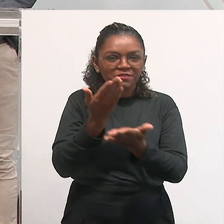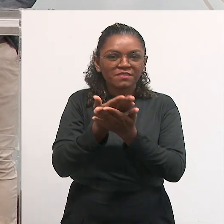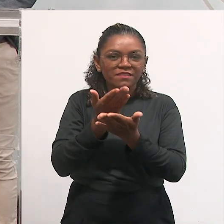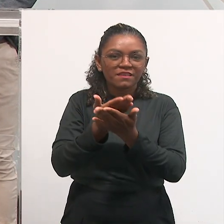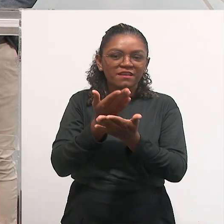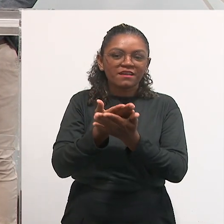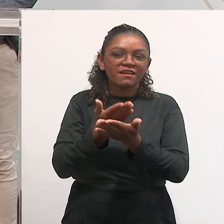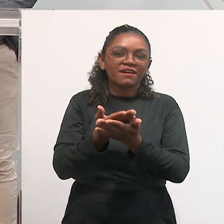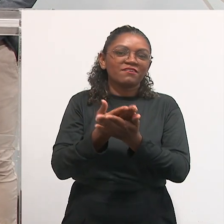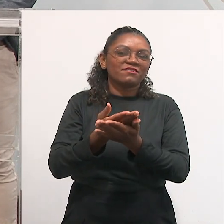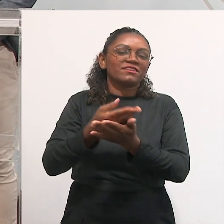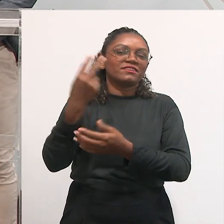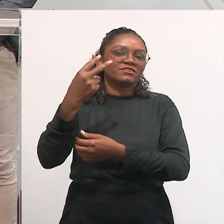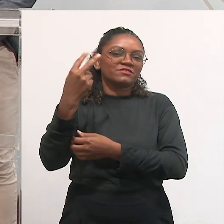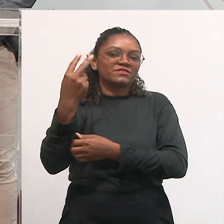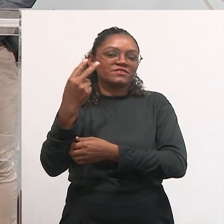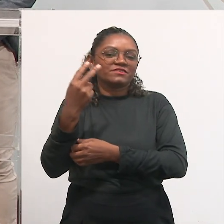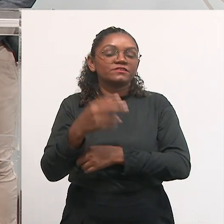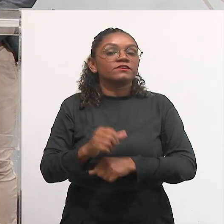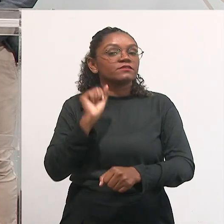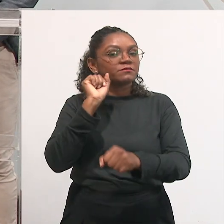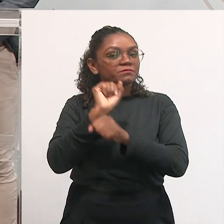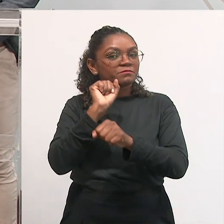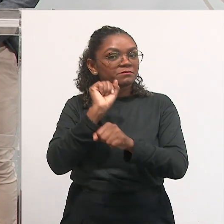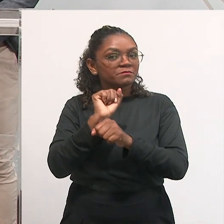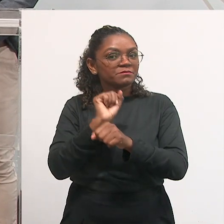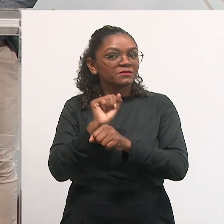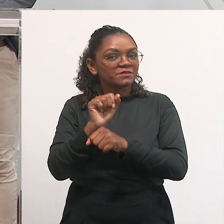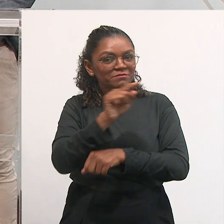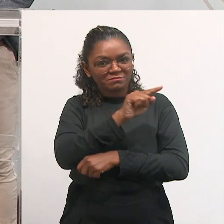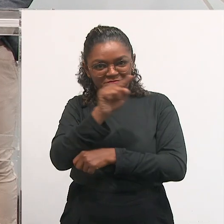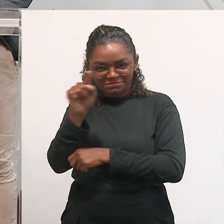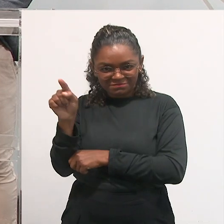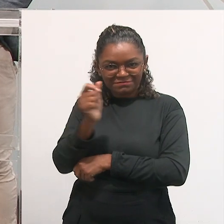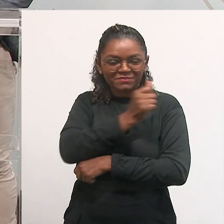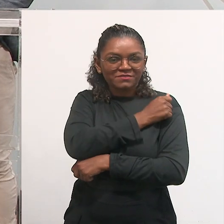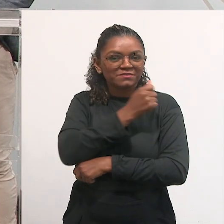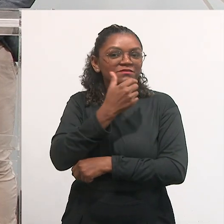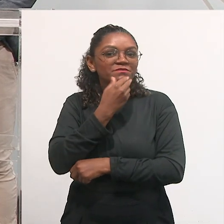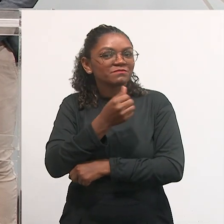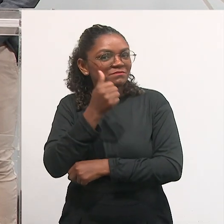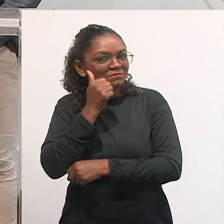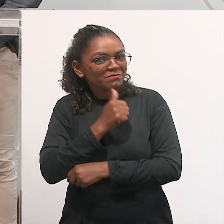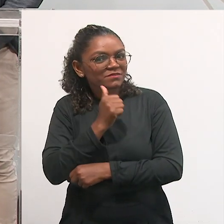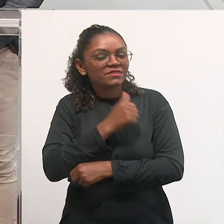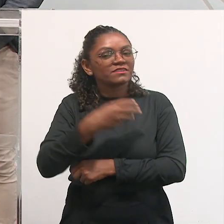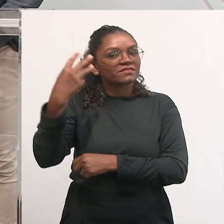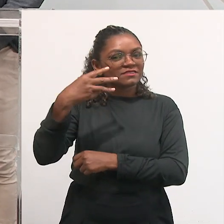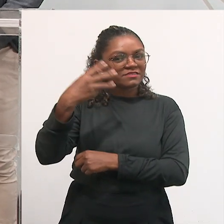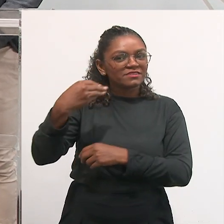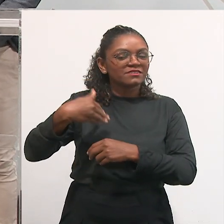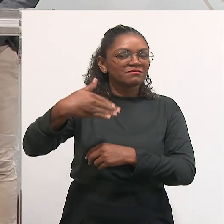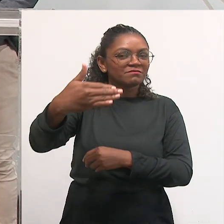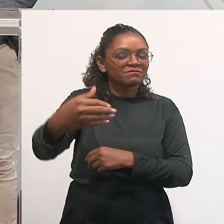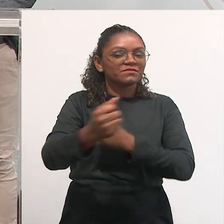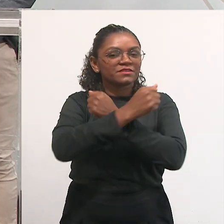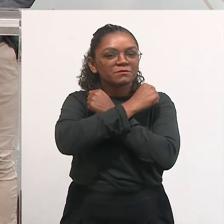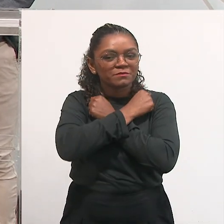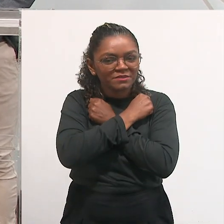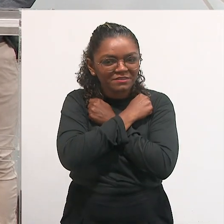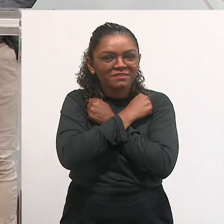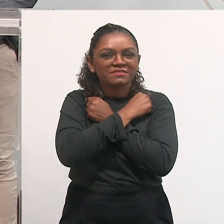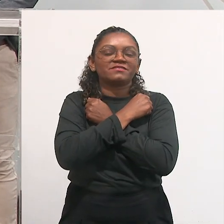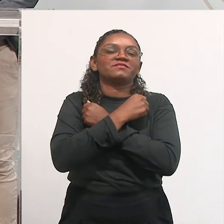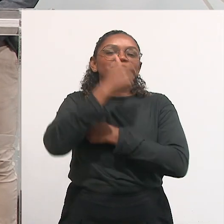aula da unidade 2 e eu aguardo você, meu aluno, você, minha aluna, na unidade 3. Um abraço do